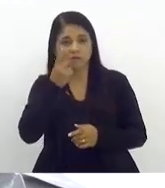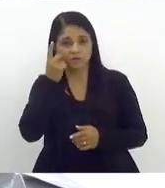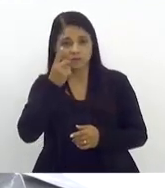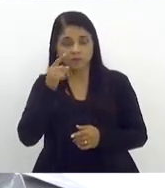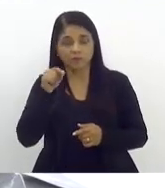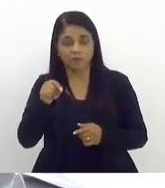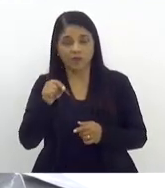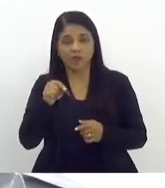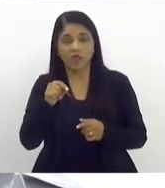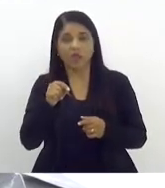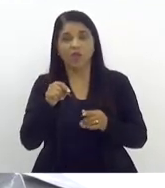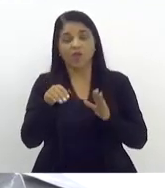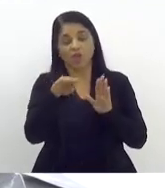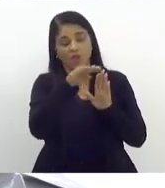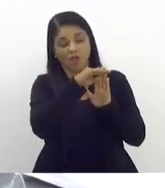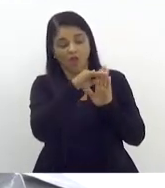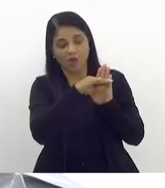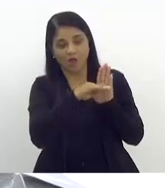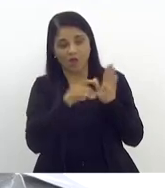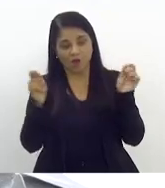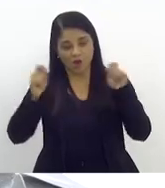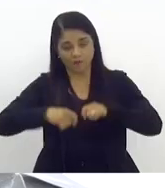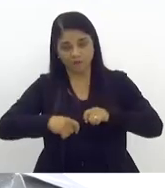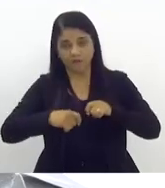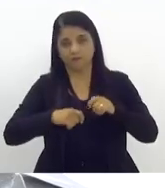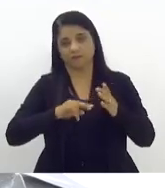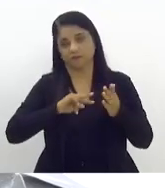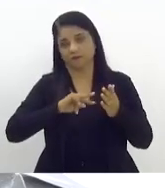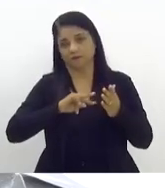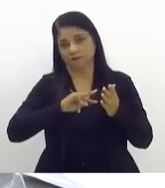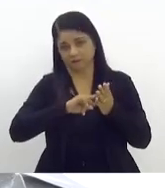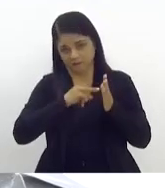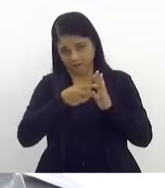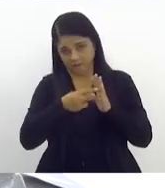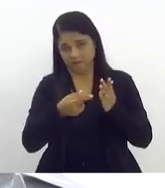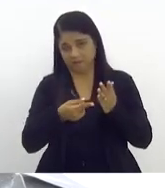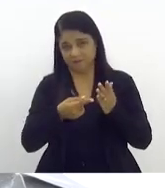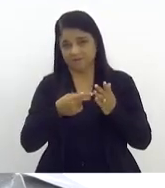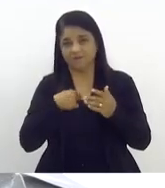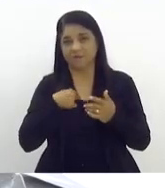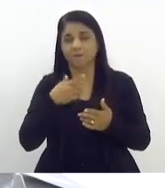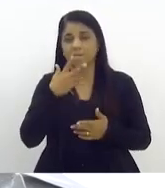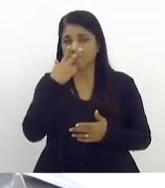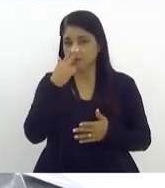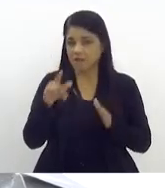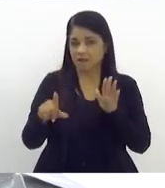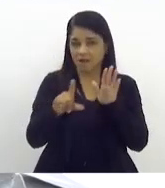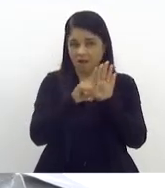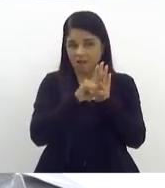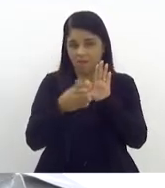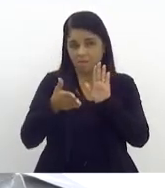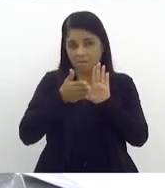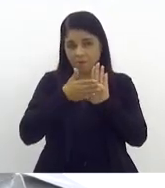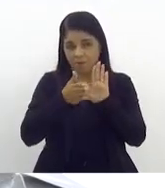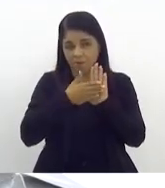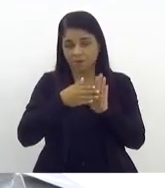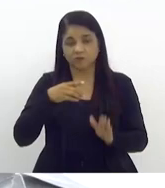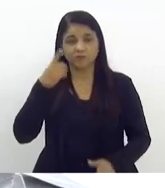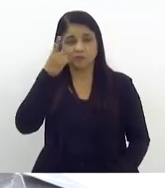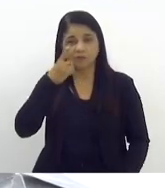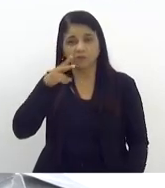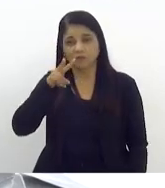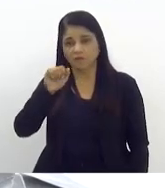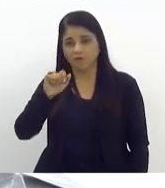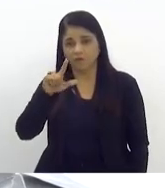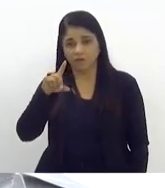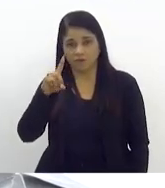rol de competências. Tem várias definições, e aí me parece que o cerne da lei proposta pelo deputado Valdeci é